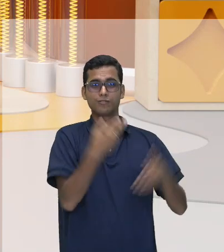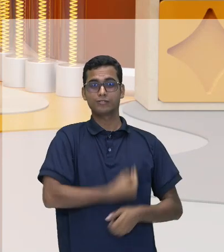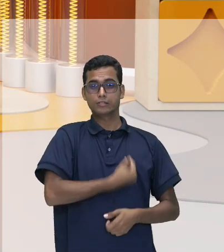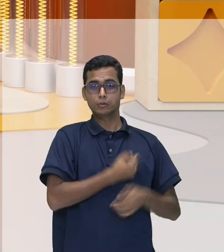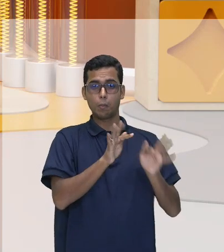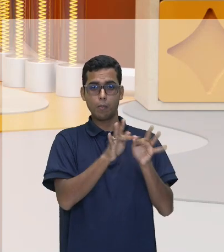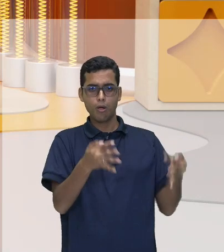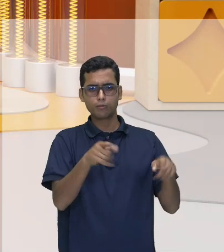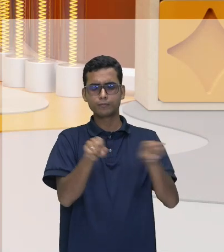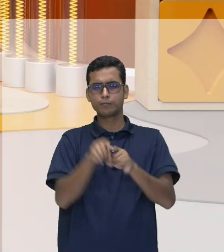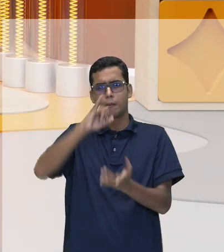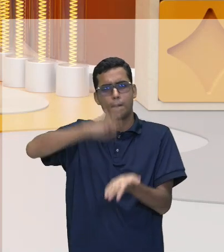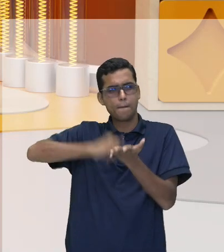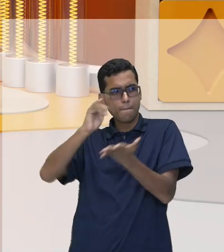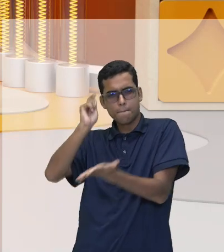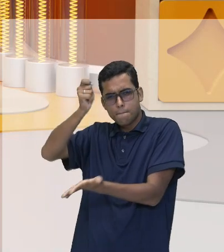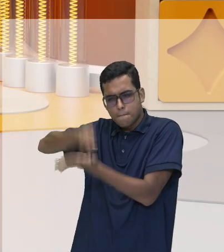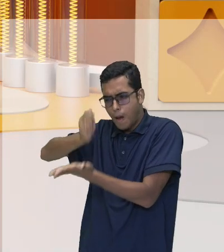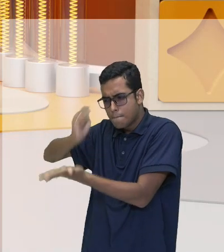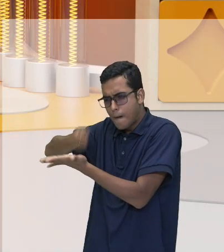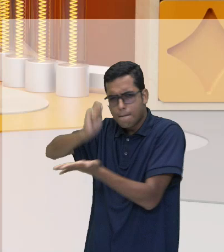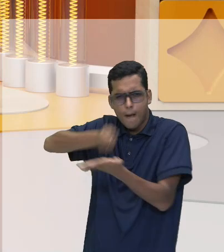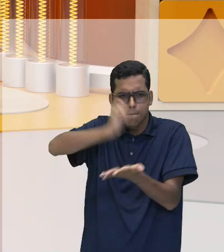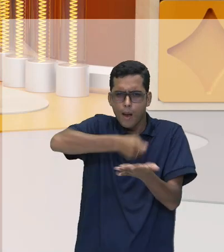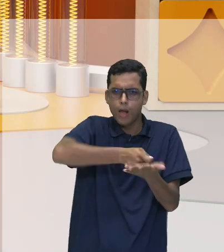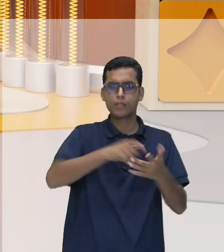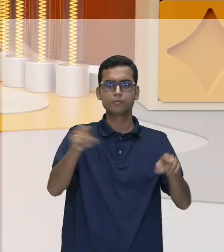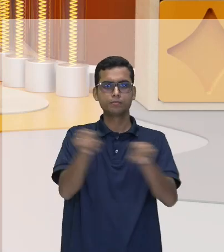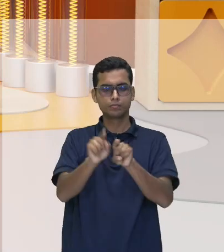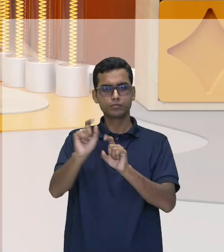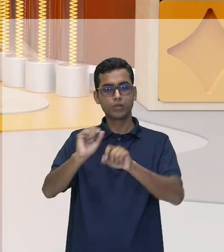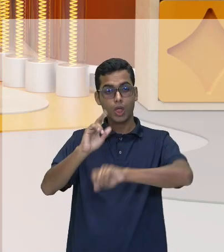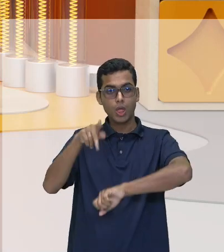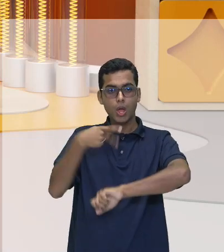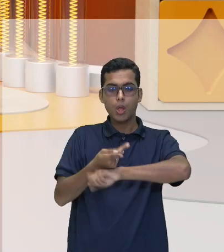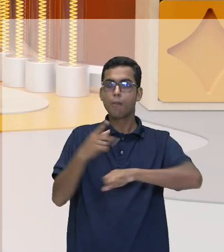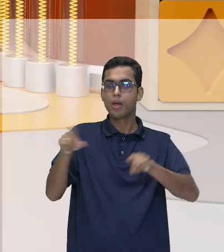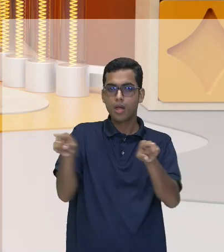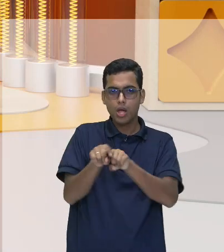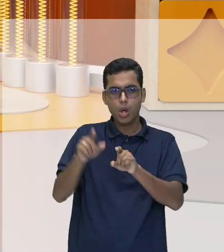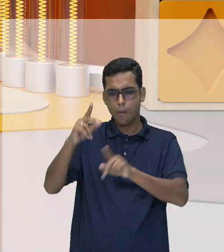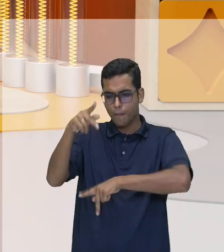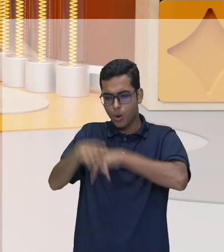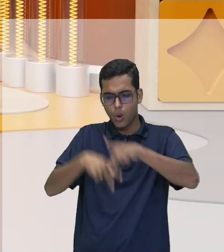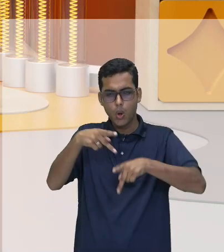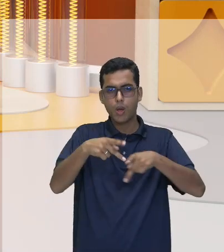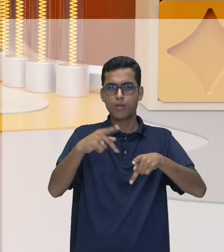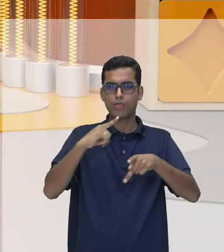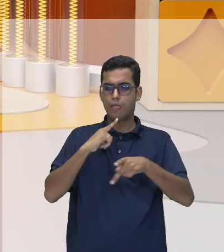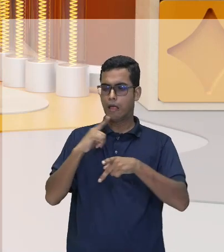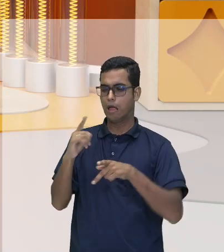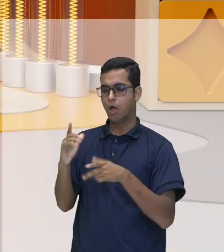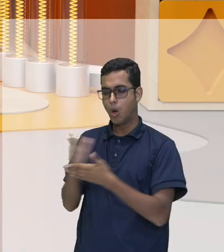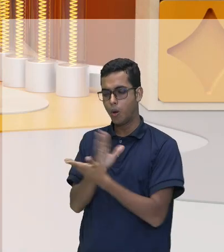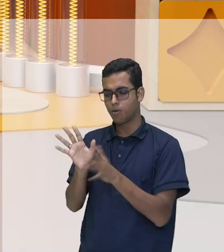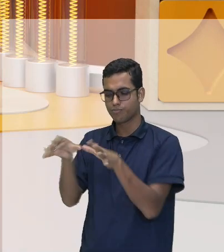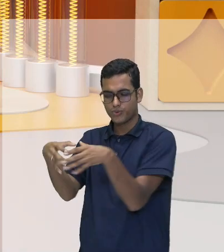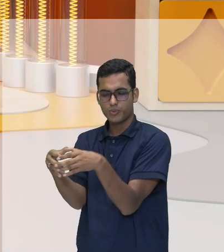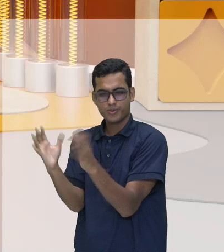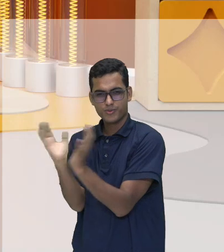mude e as pessoas comecem a questionar não só mais a igreja, mas também o Estado, mas também o